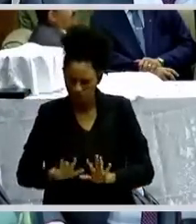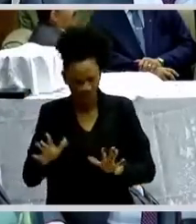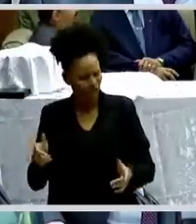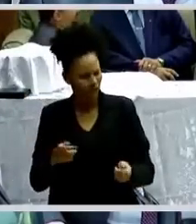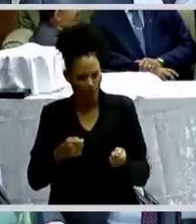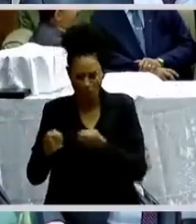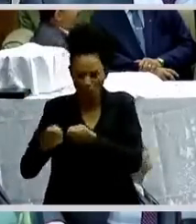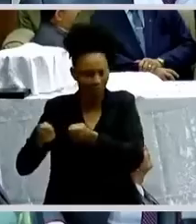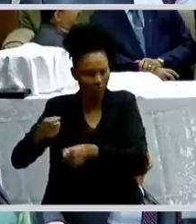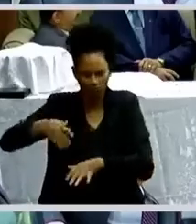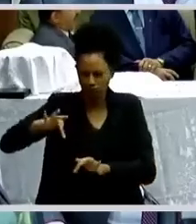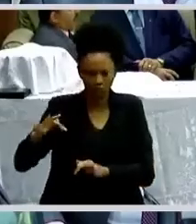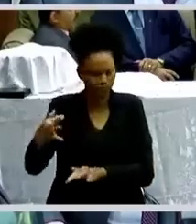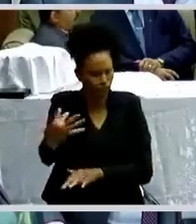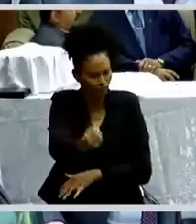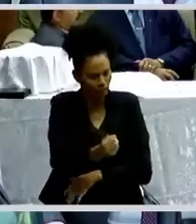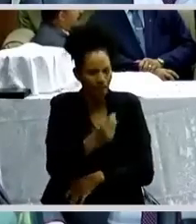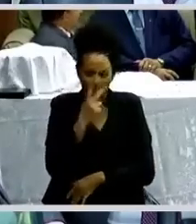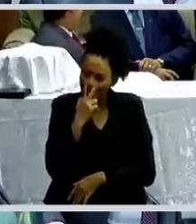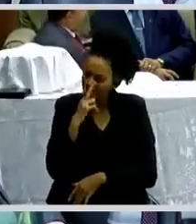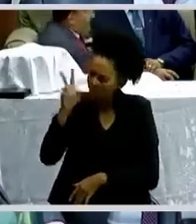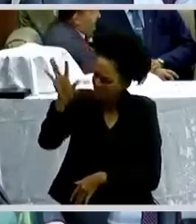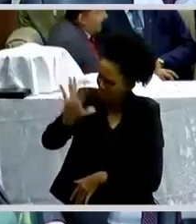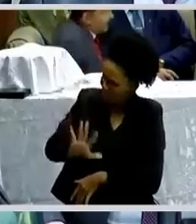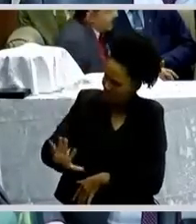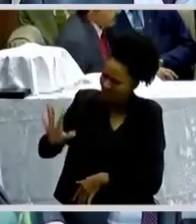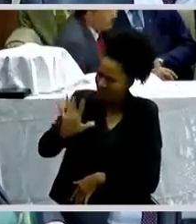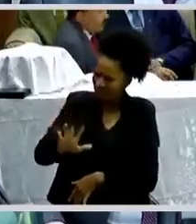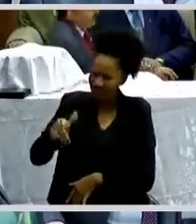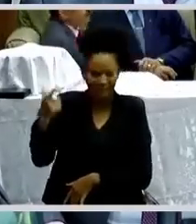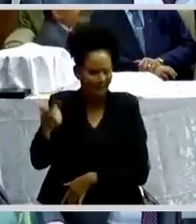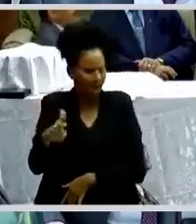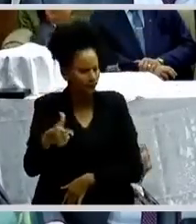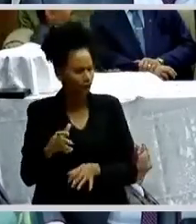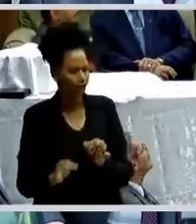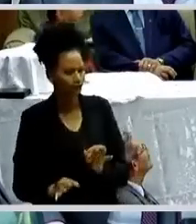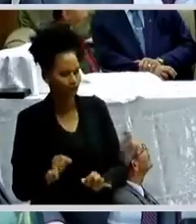aquela coisa toda. Tinha aparência, mas não tinha justiça.